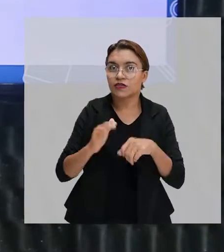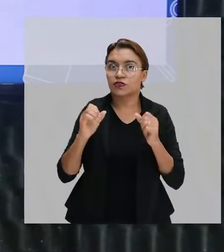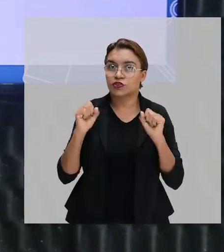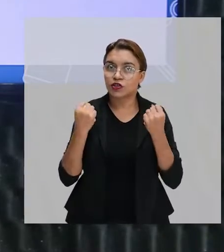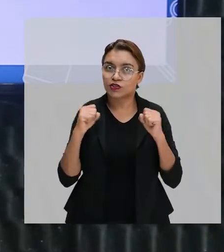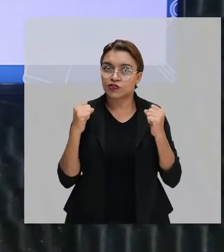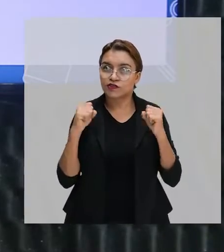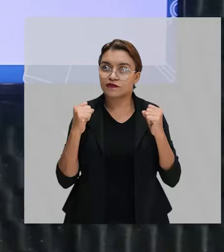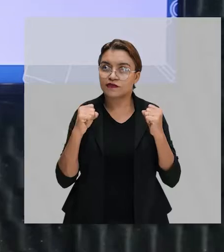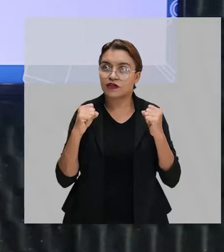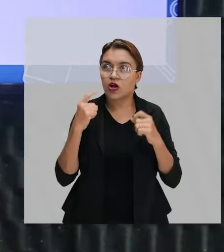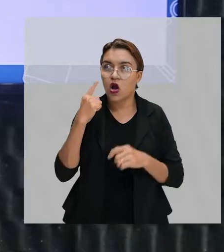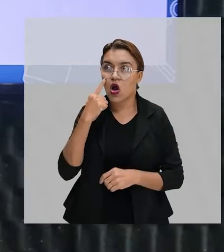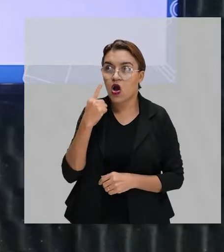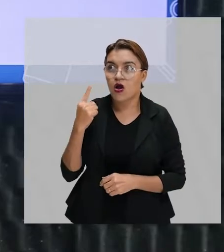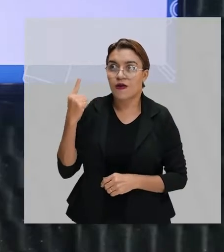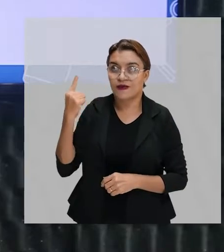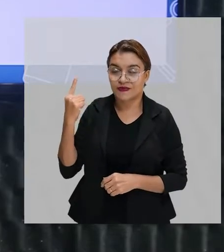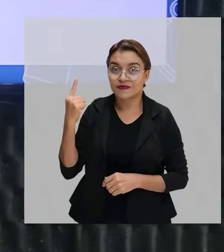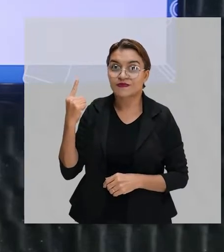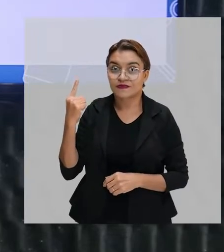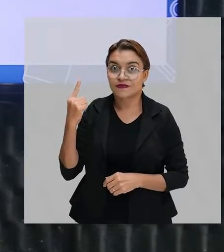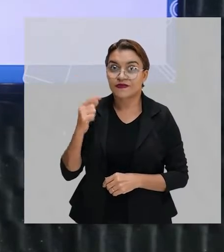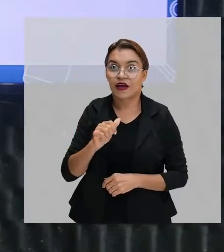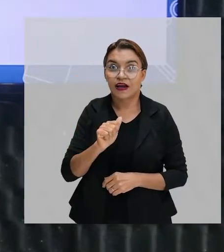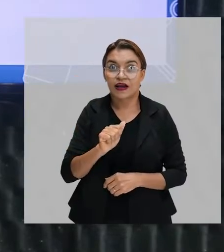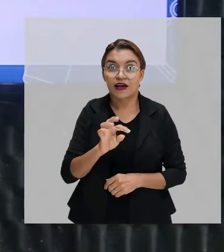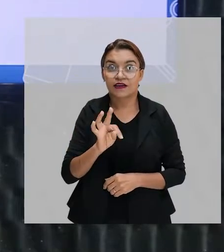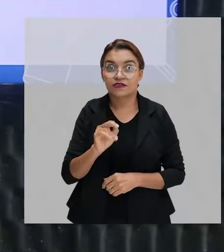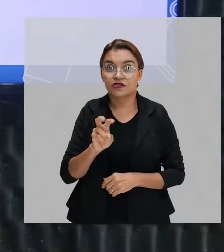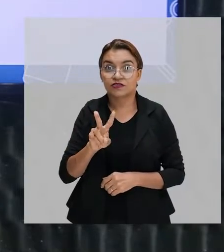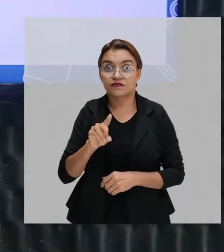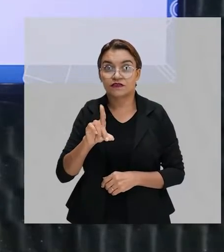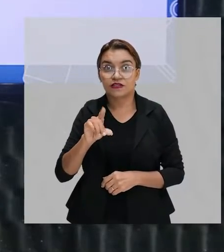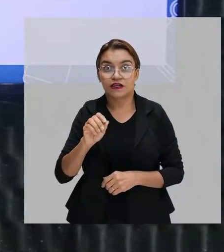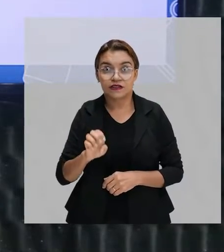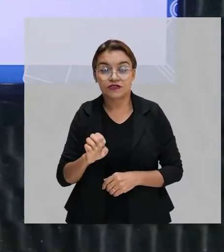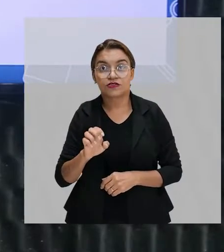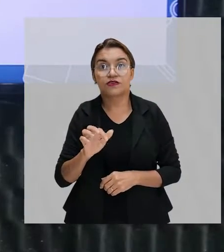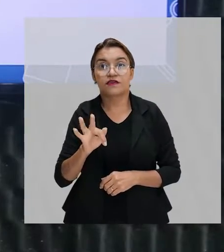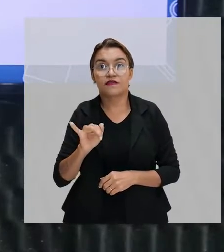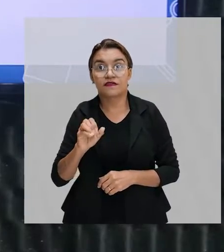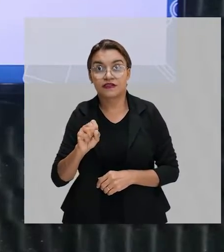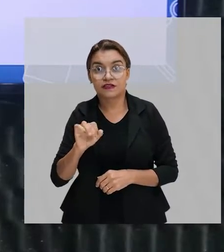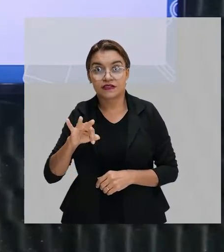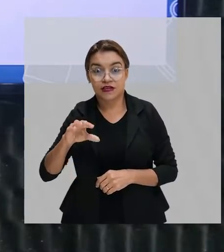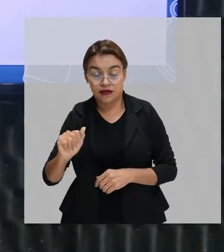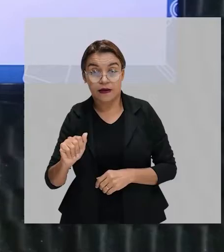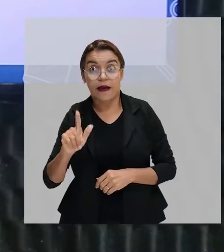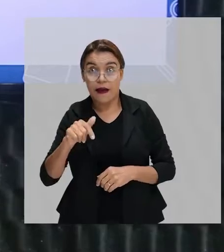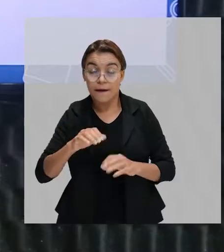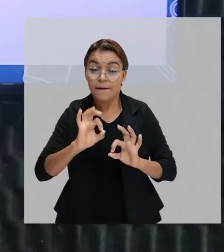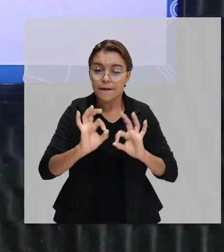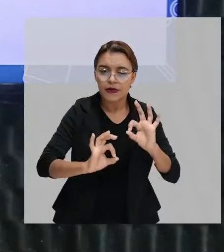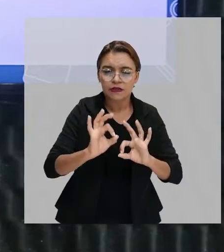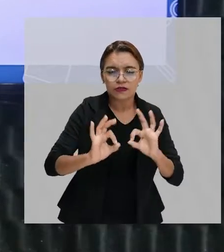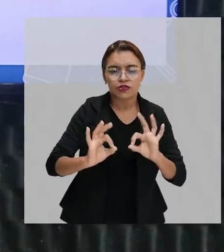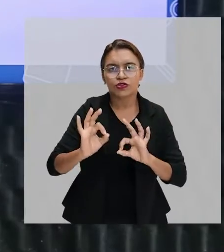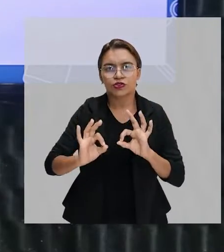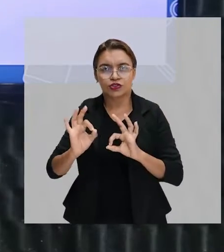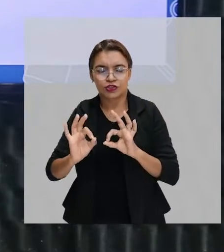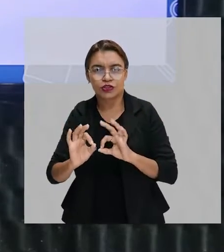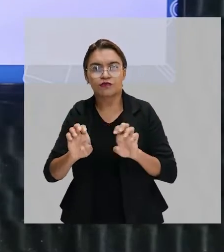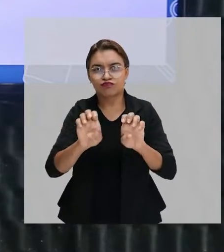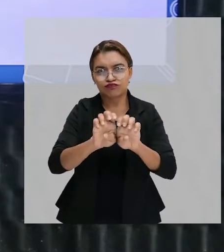física percebo que tá no conceito a expressão atividade física mas que ela é planejada que